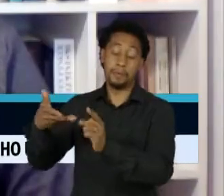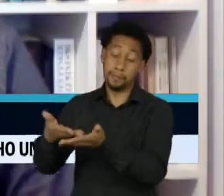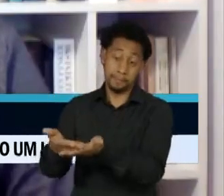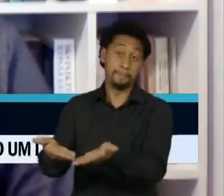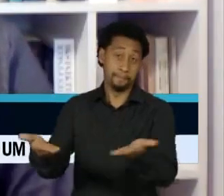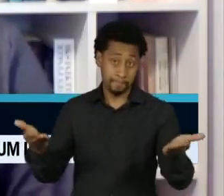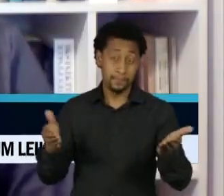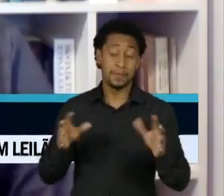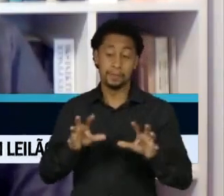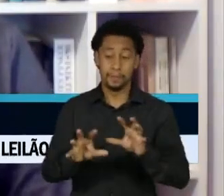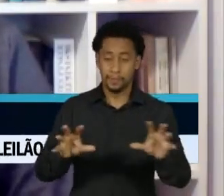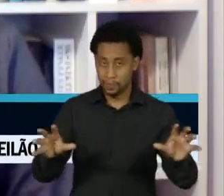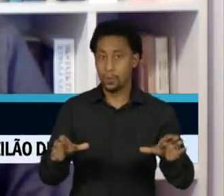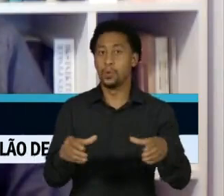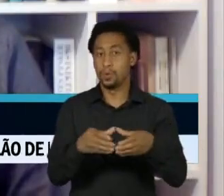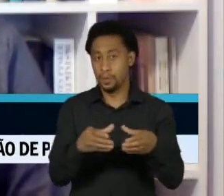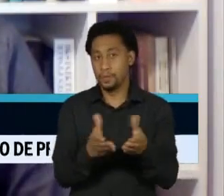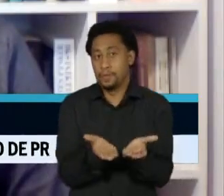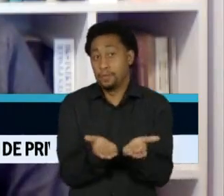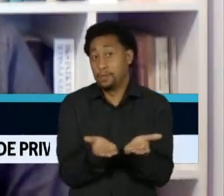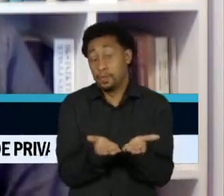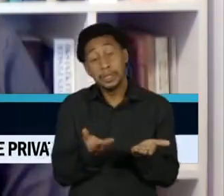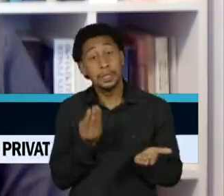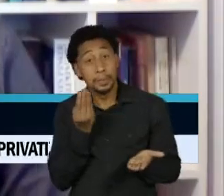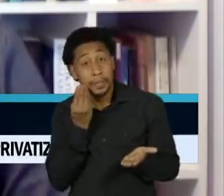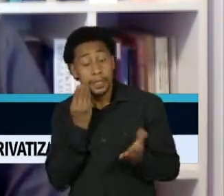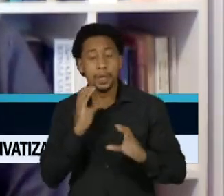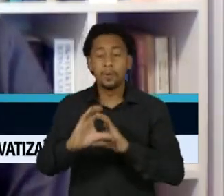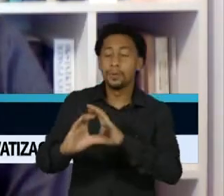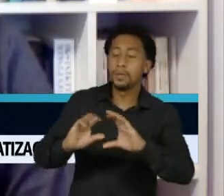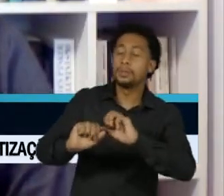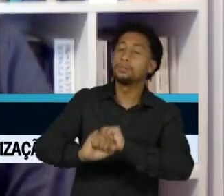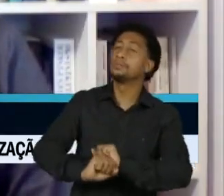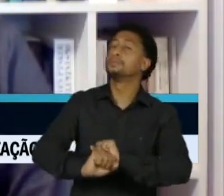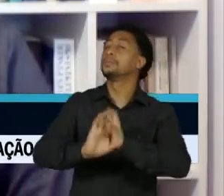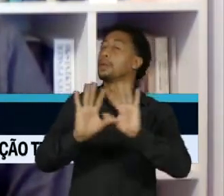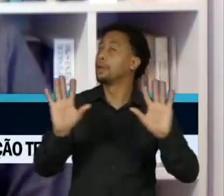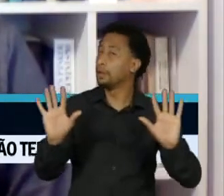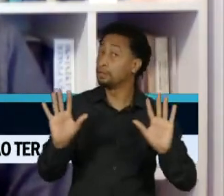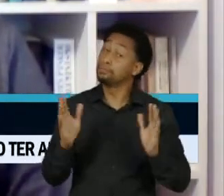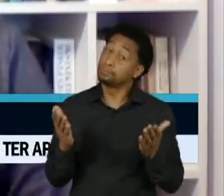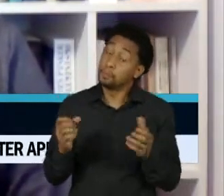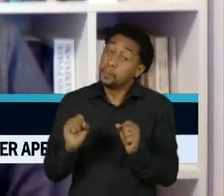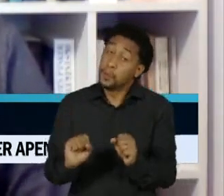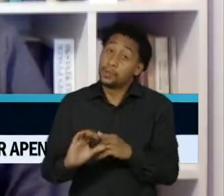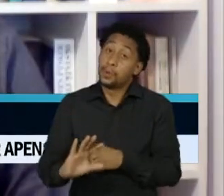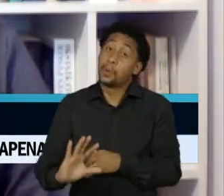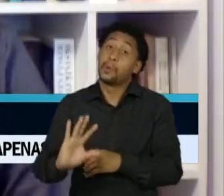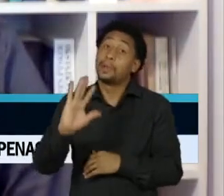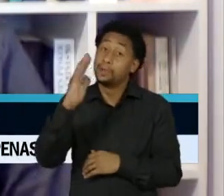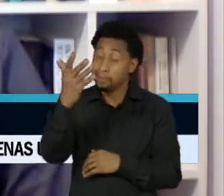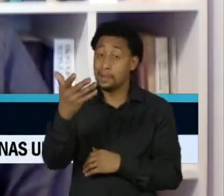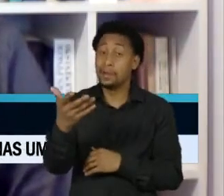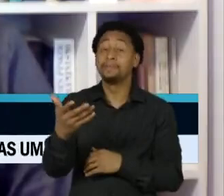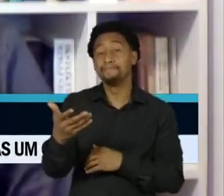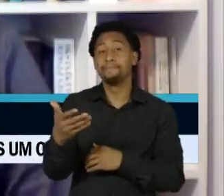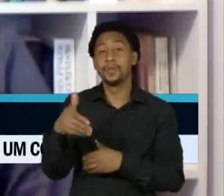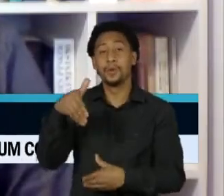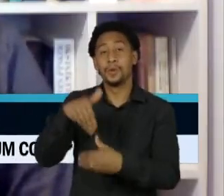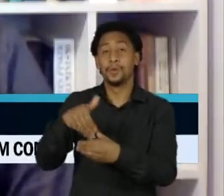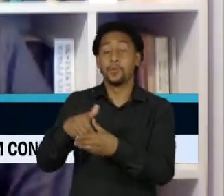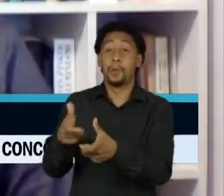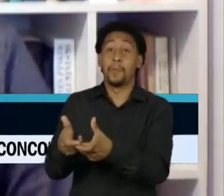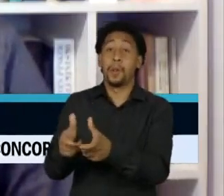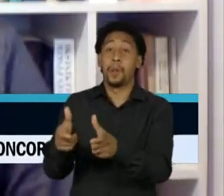público evangélico para estabelecer uma comunicação mais clara e, quem sabe, então, uma continuidade no convencimento desse